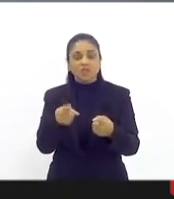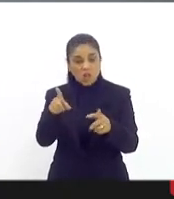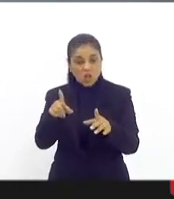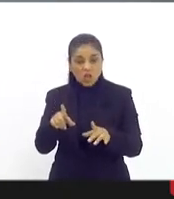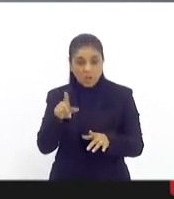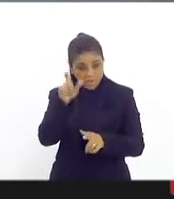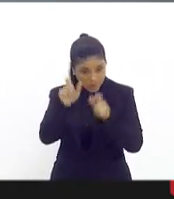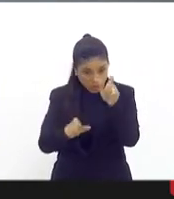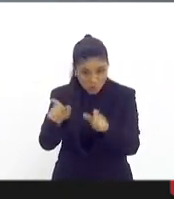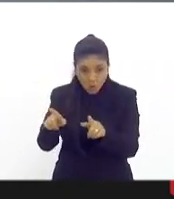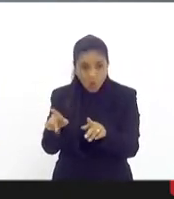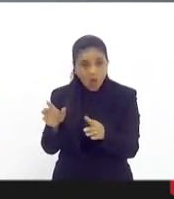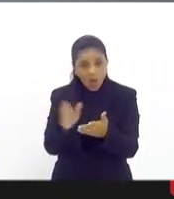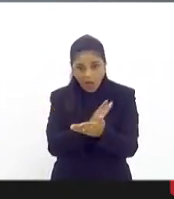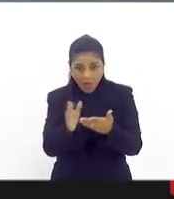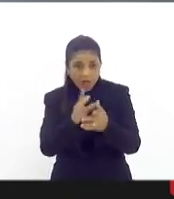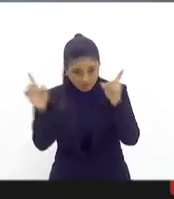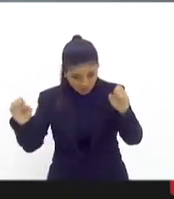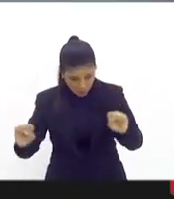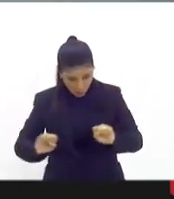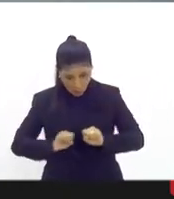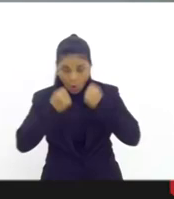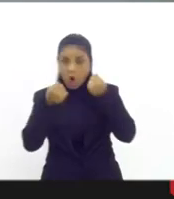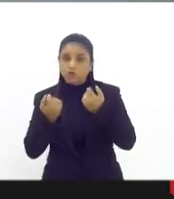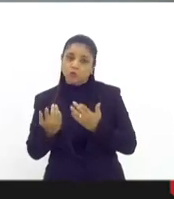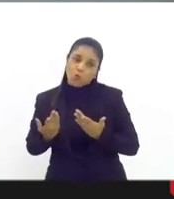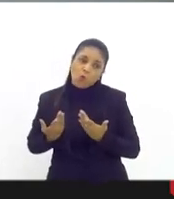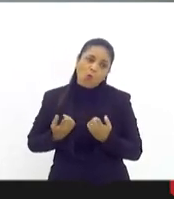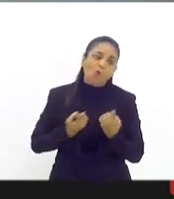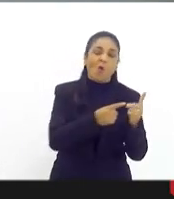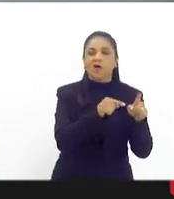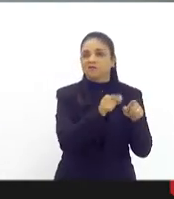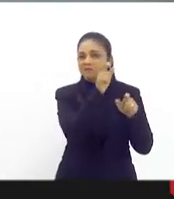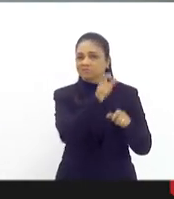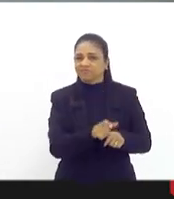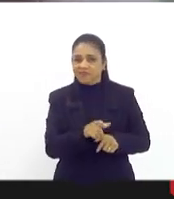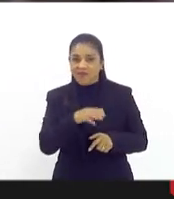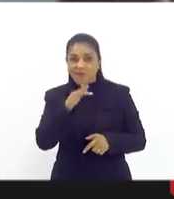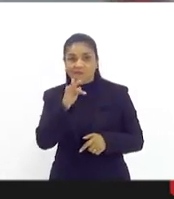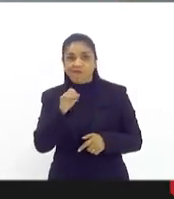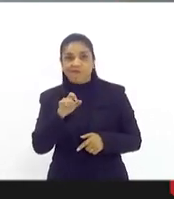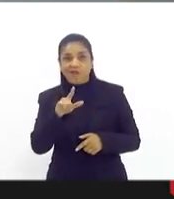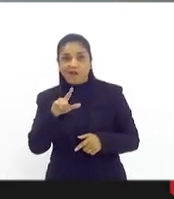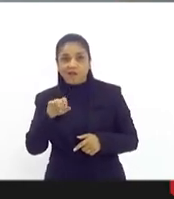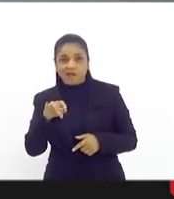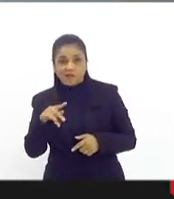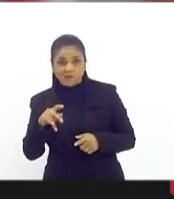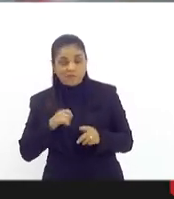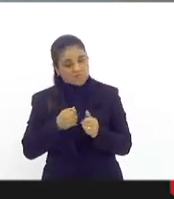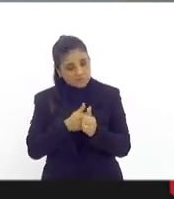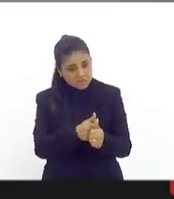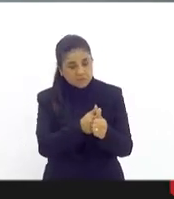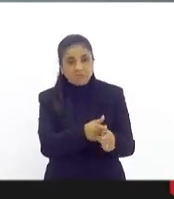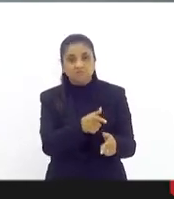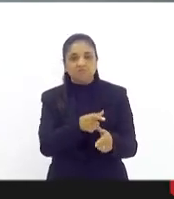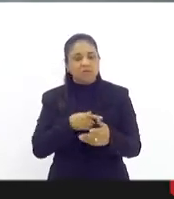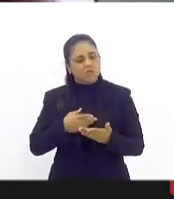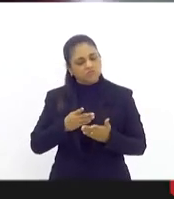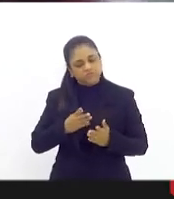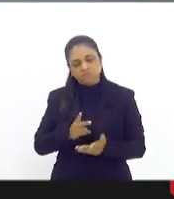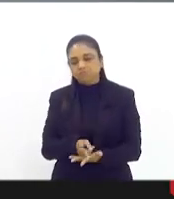ódio da extrema-direita, muita perseguição, e ele não perde a linha, não agride